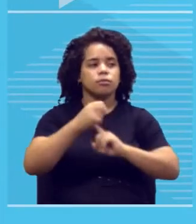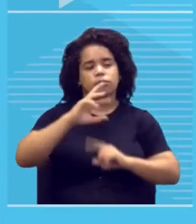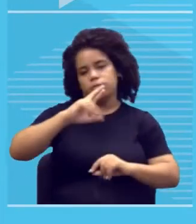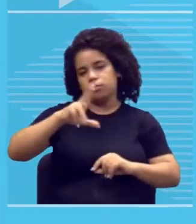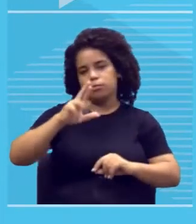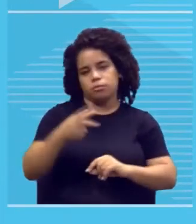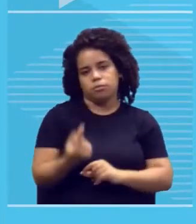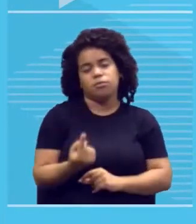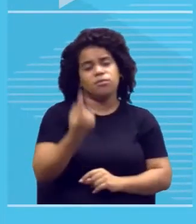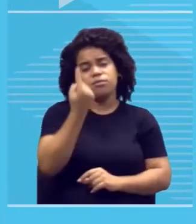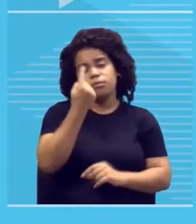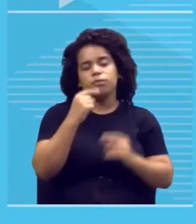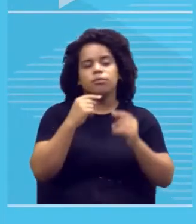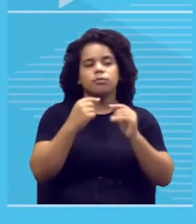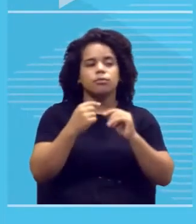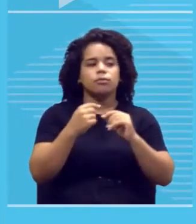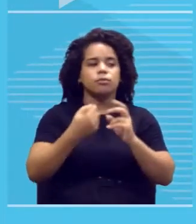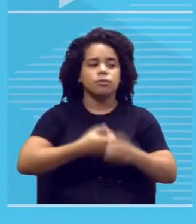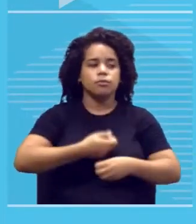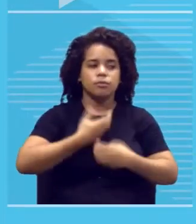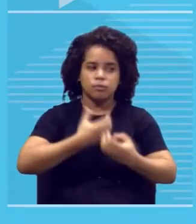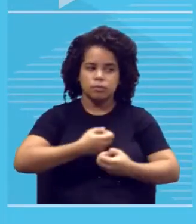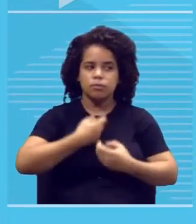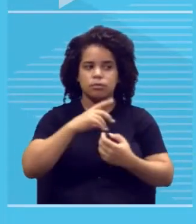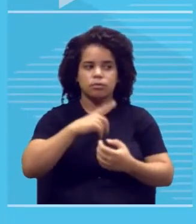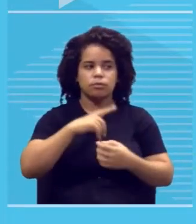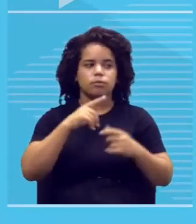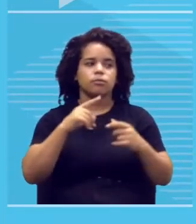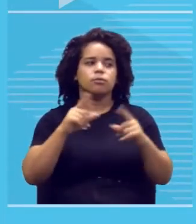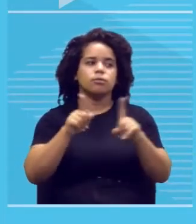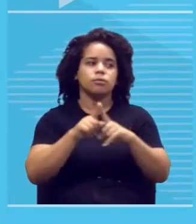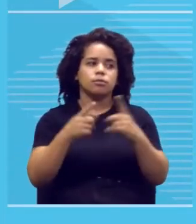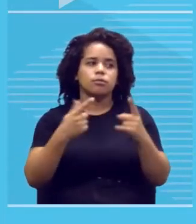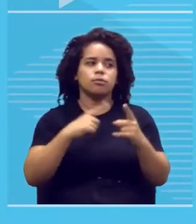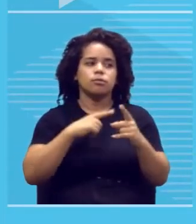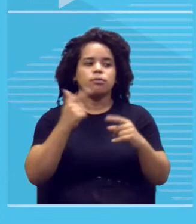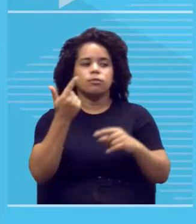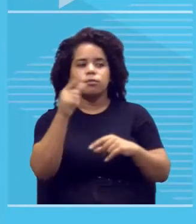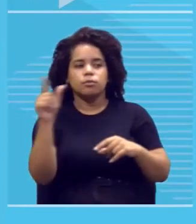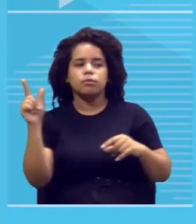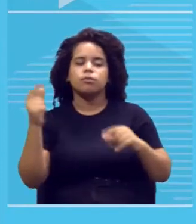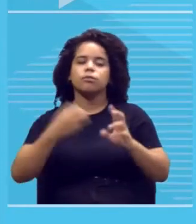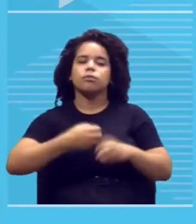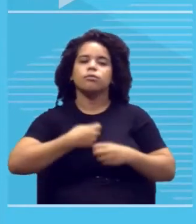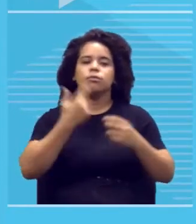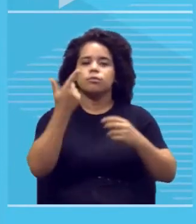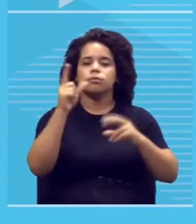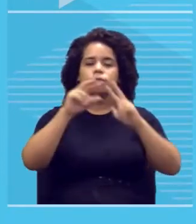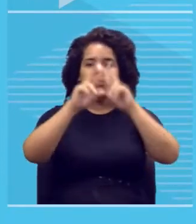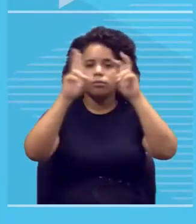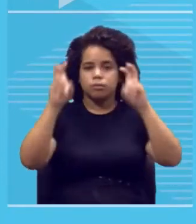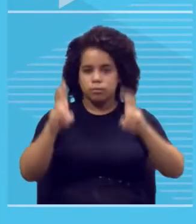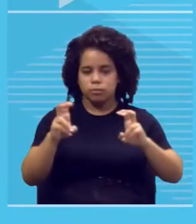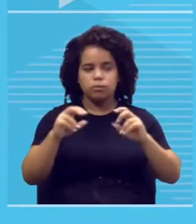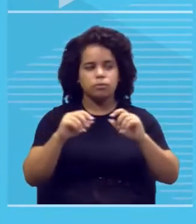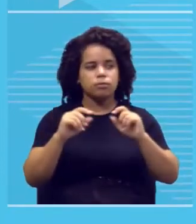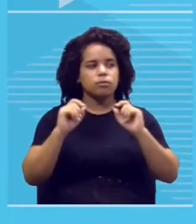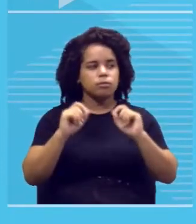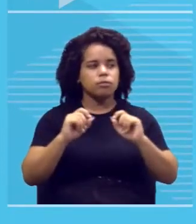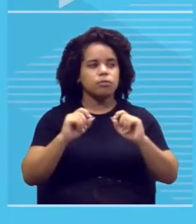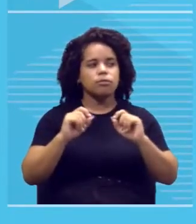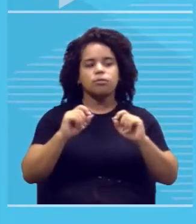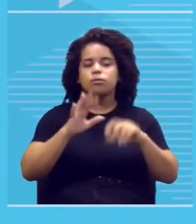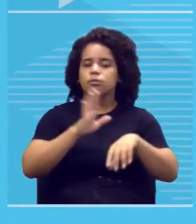dos únicos poemas ele tinha outros outras temáticas mas geralmente nessa pegada né de